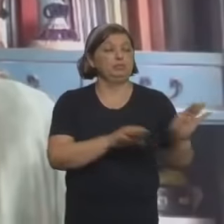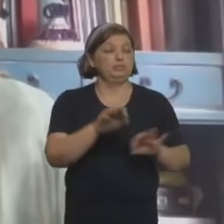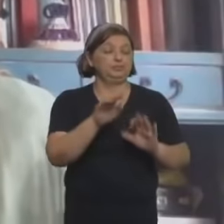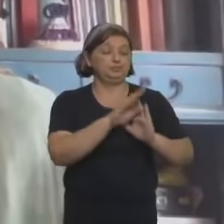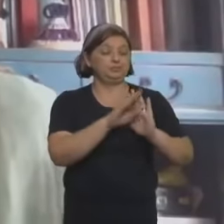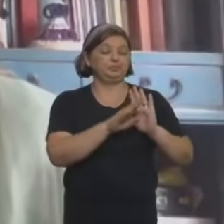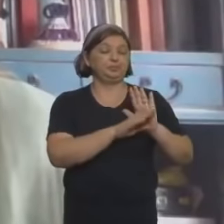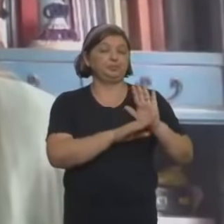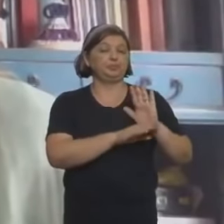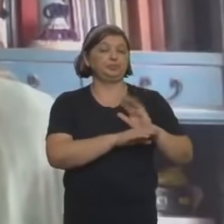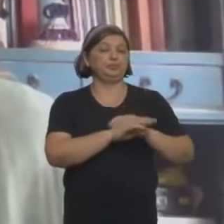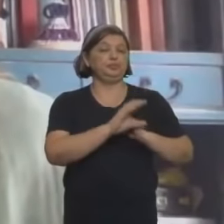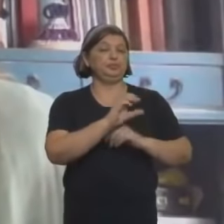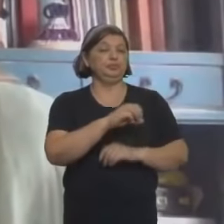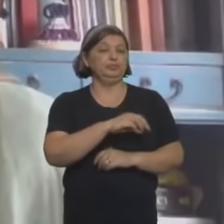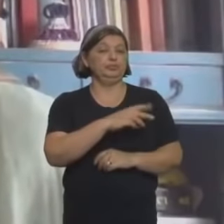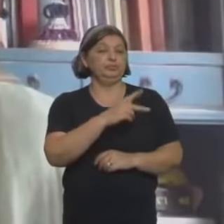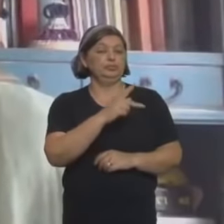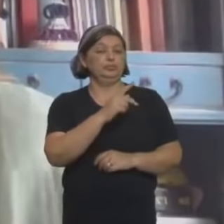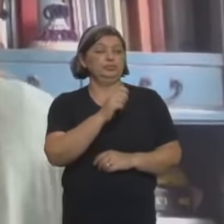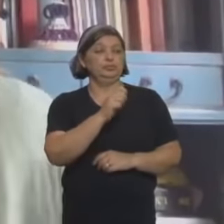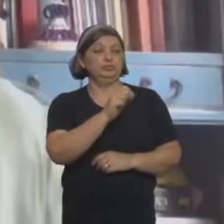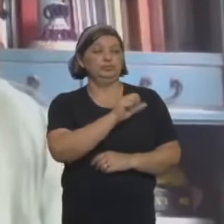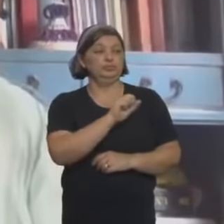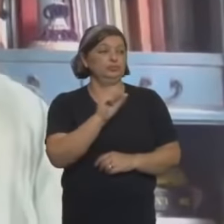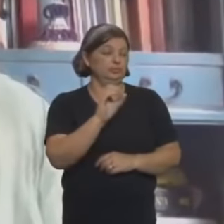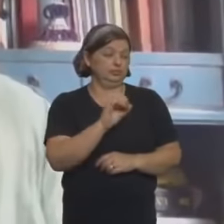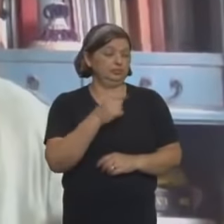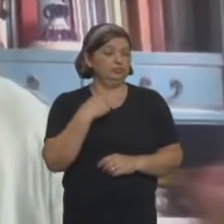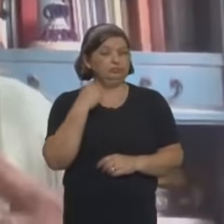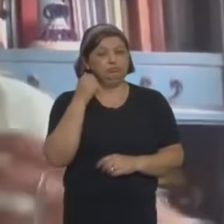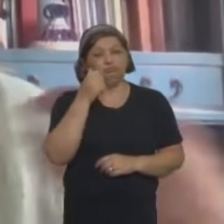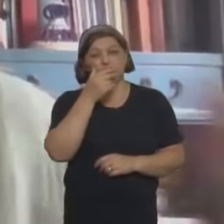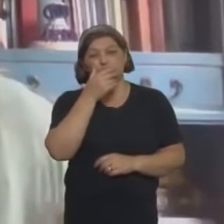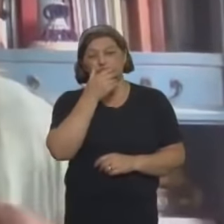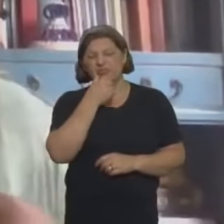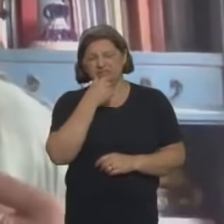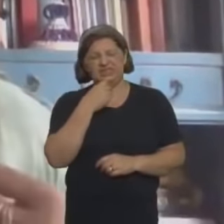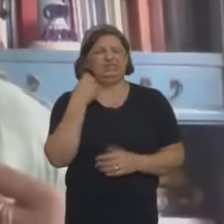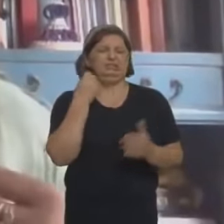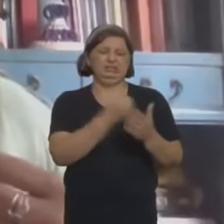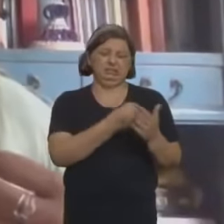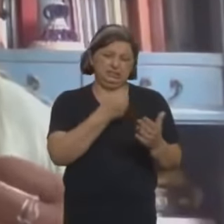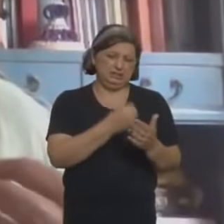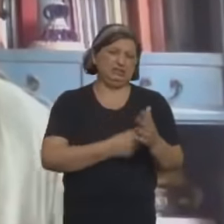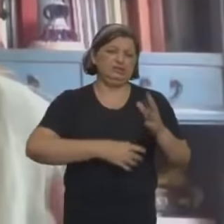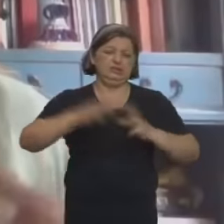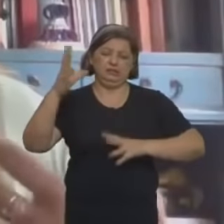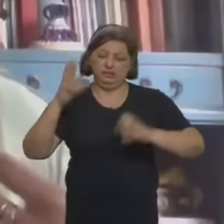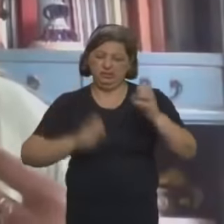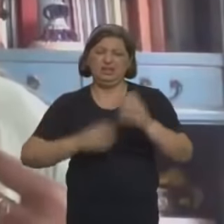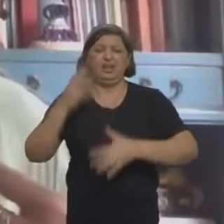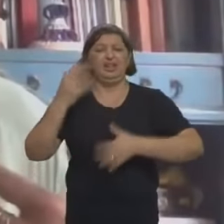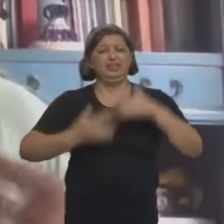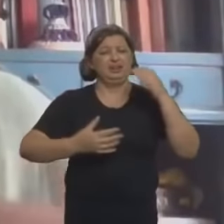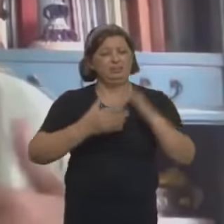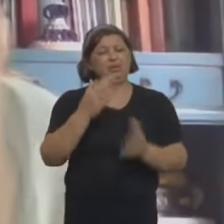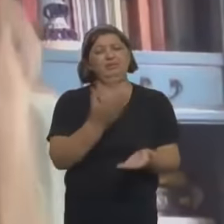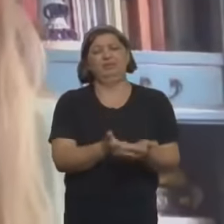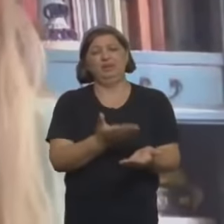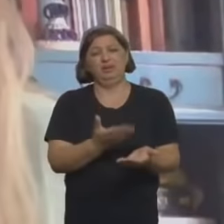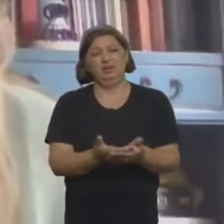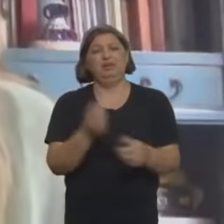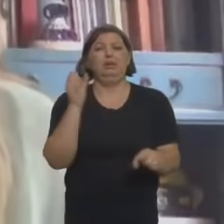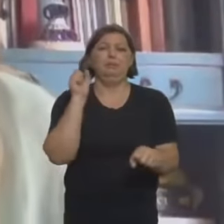ele era um menino que muito brigava, batia, atrapalhava a aula, aquele aluno que para a aula